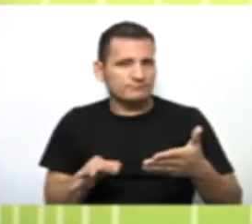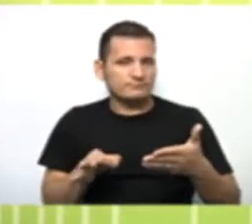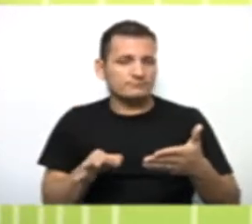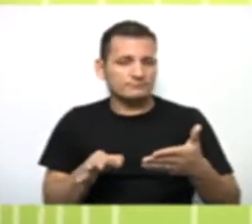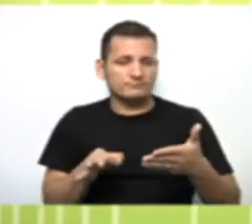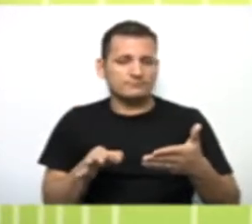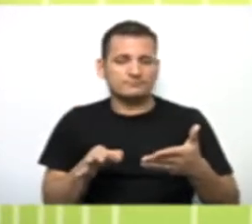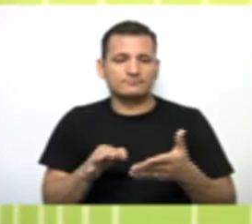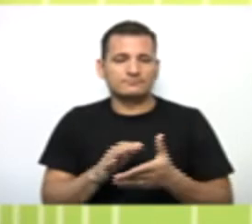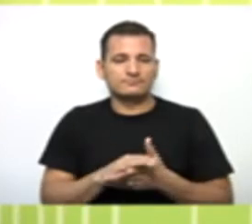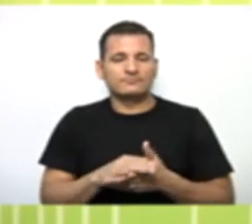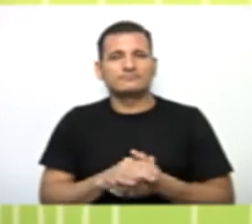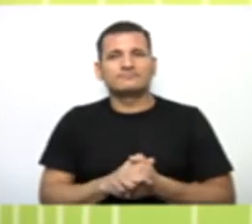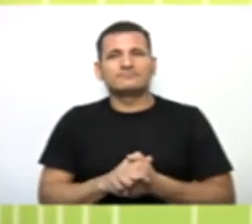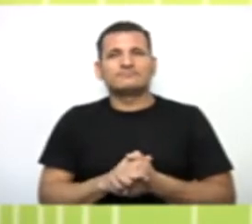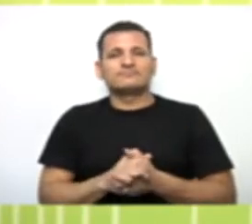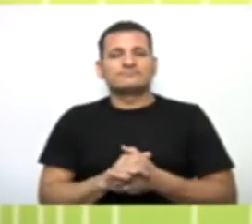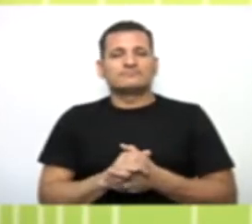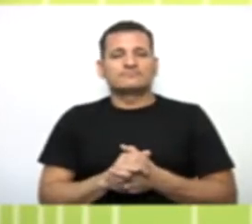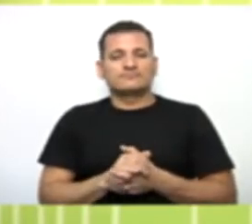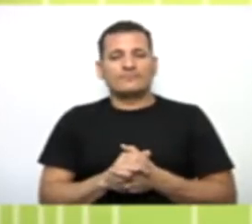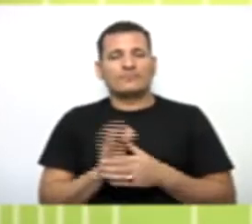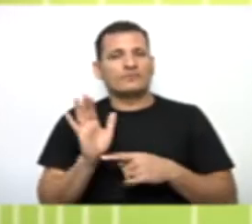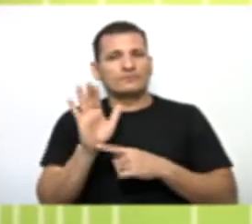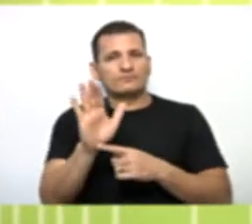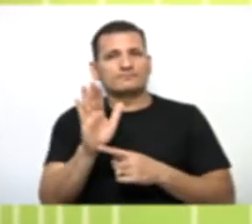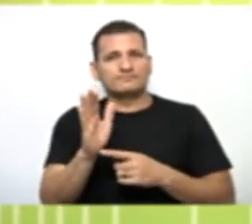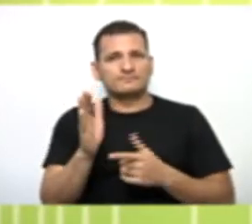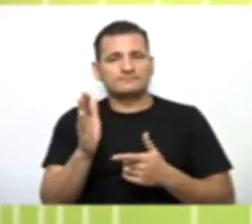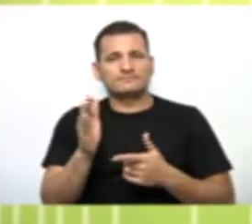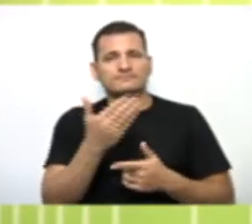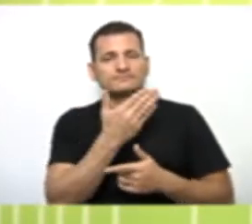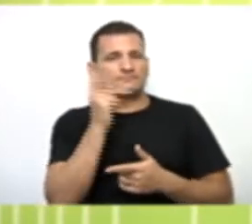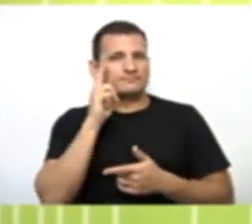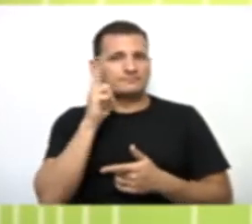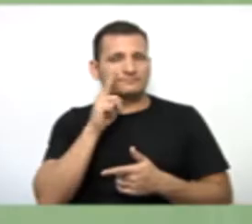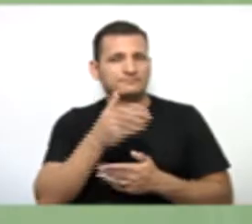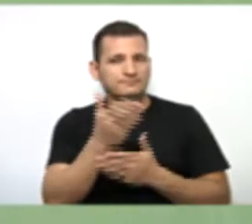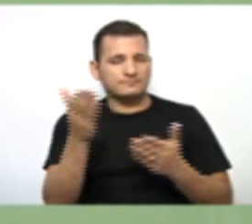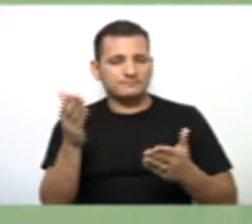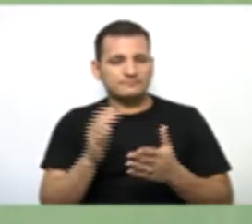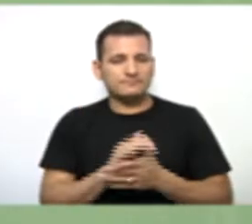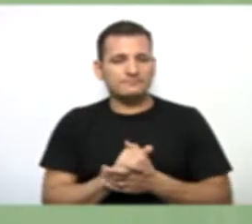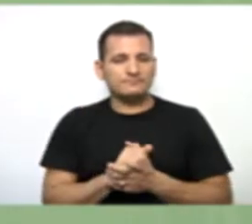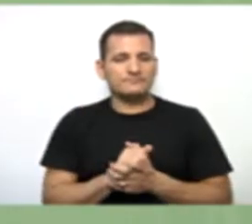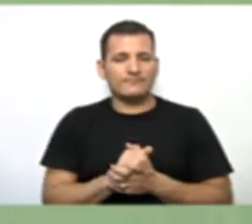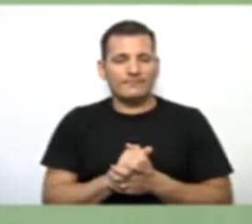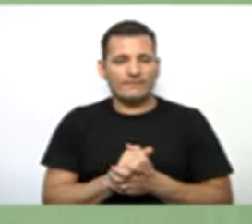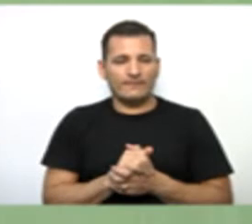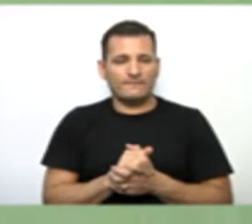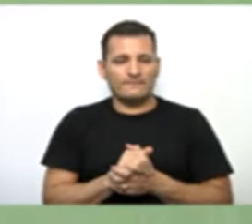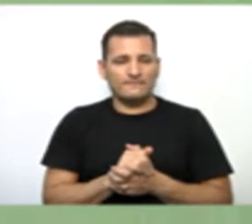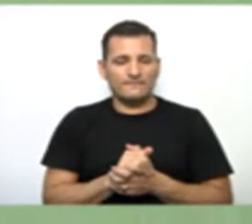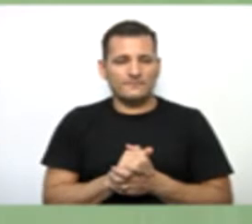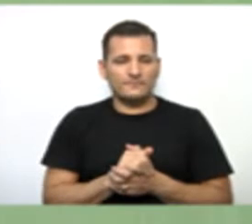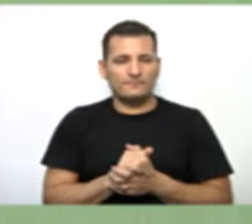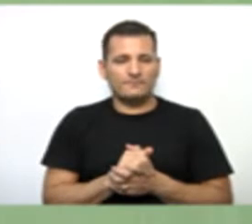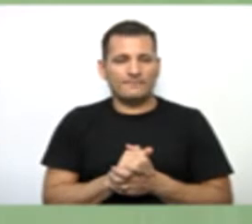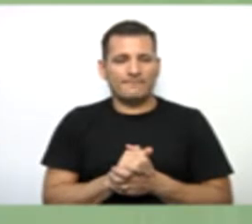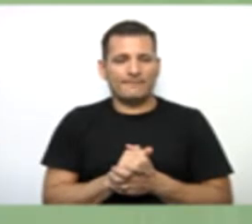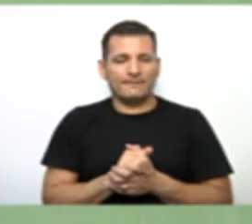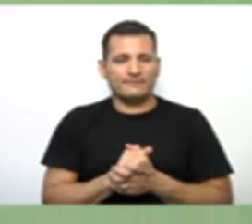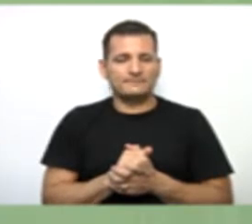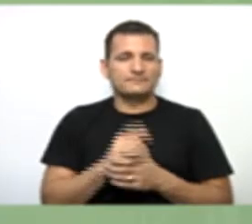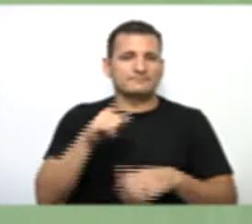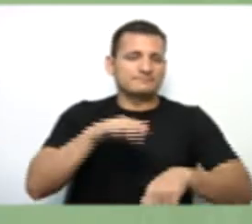corretíssima. Mas vamos voltar para cá? Eu quero mostrar essa historinha para você aqui. Olha só, deixa eu ler para você. Com relação